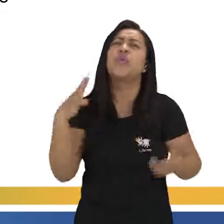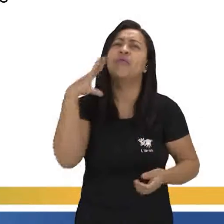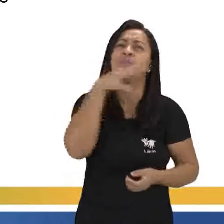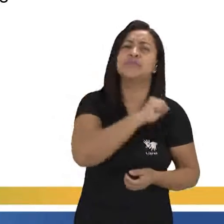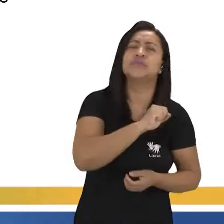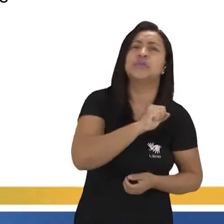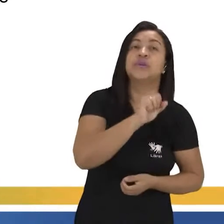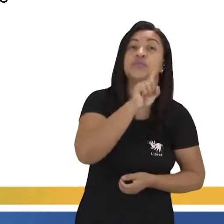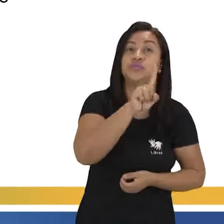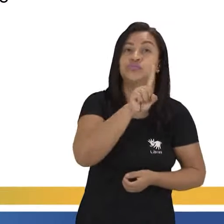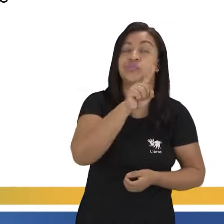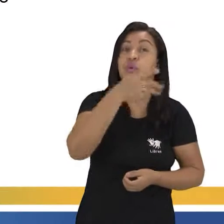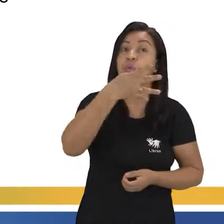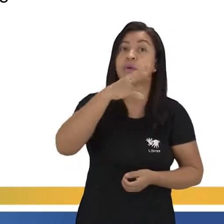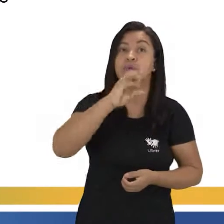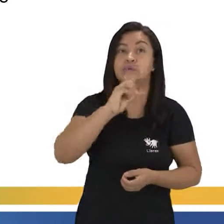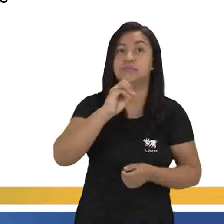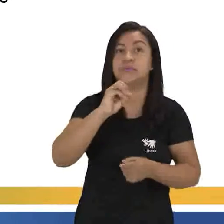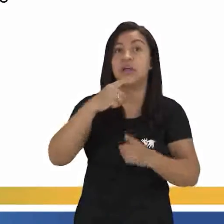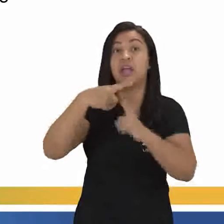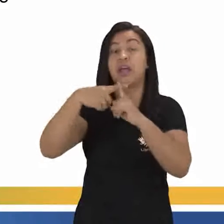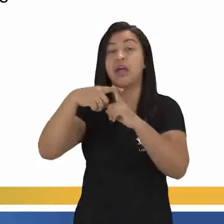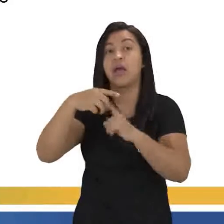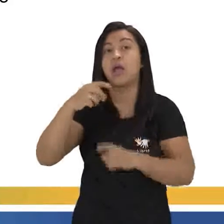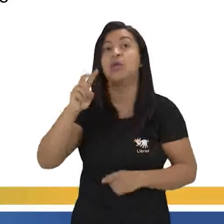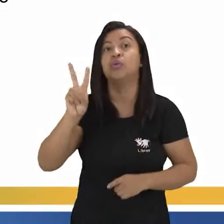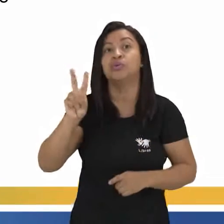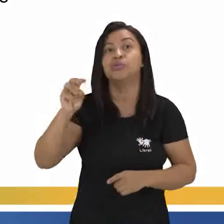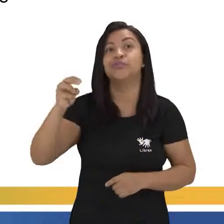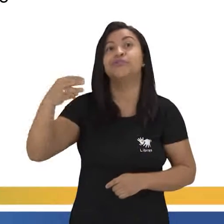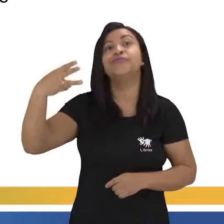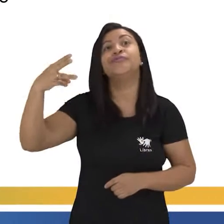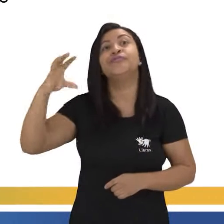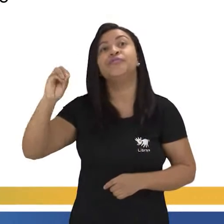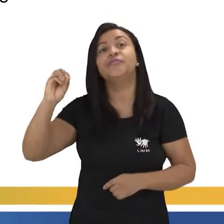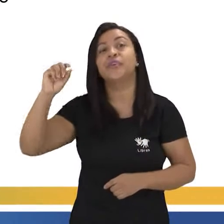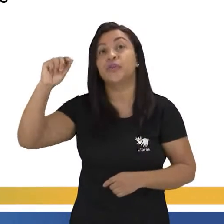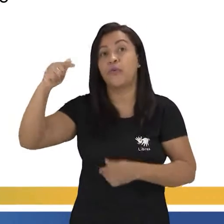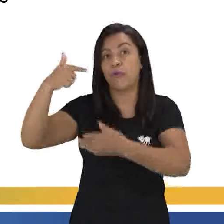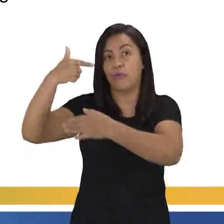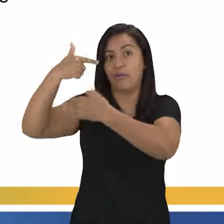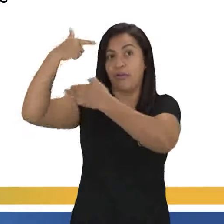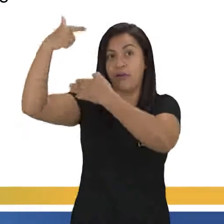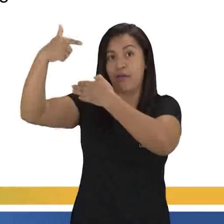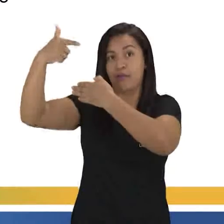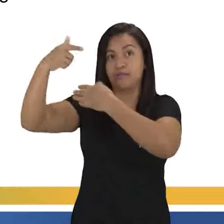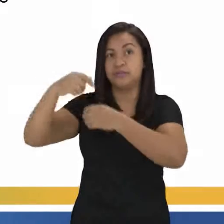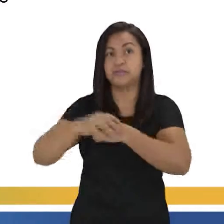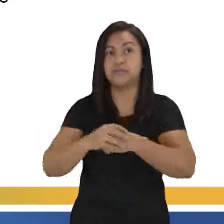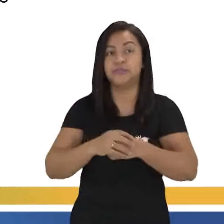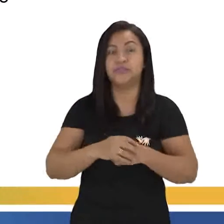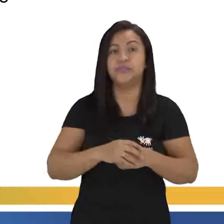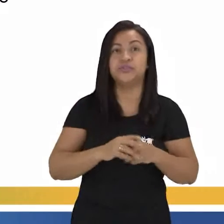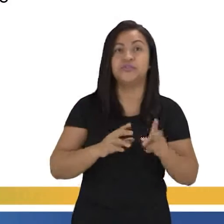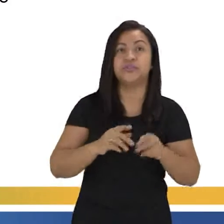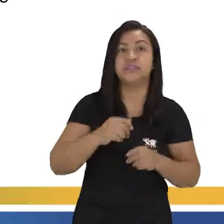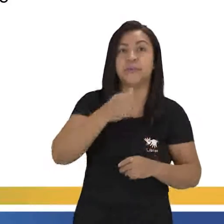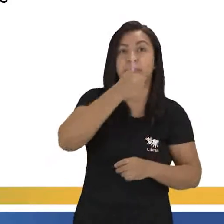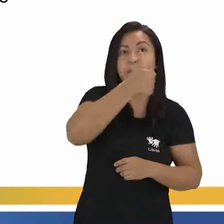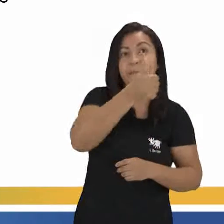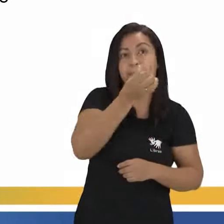1? 40. Qual é a velocidade 2? 30. Eles estão elevados ao quadrado. Então, nós vamos ter 1.000 mais 900.